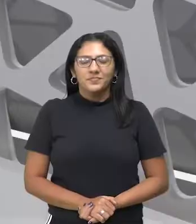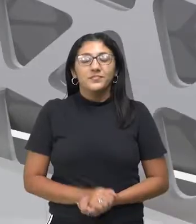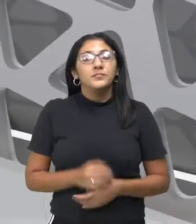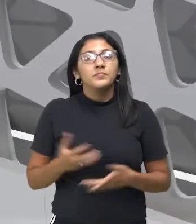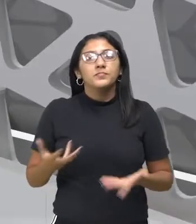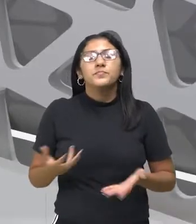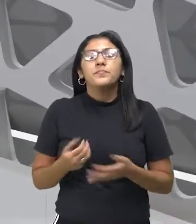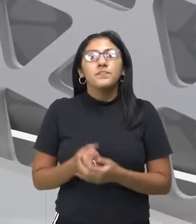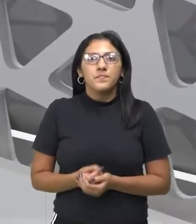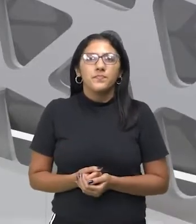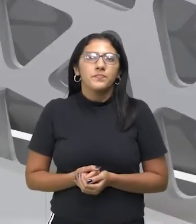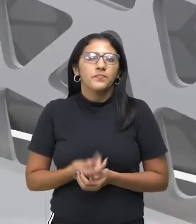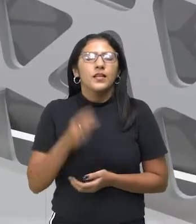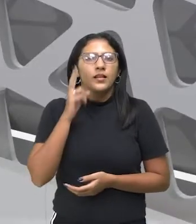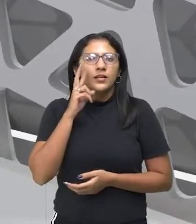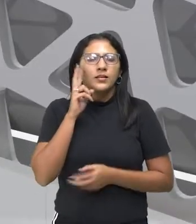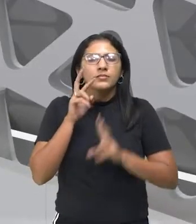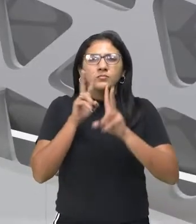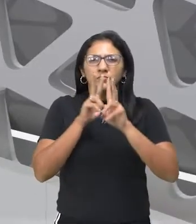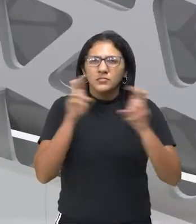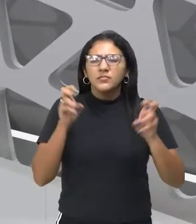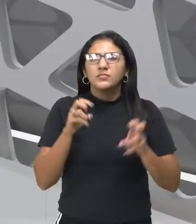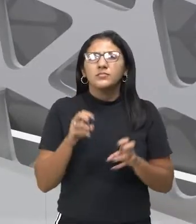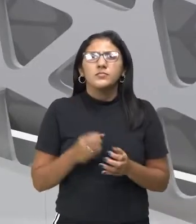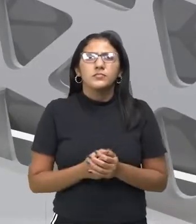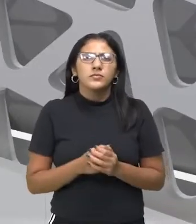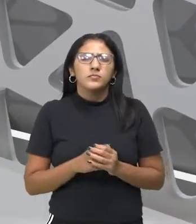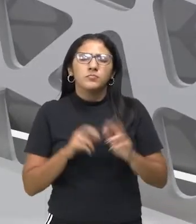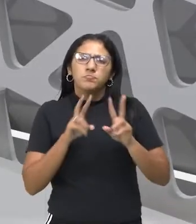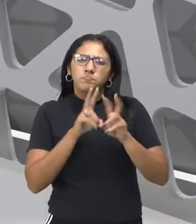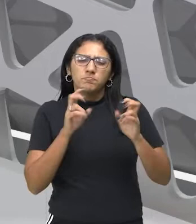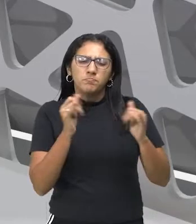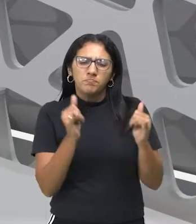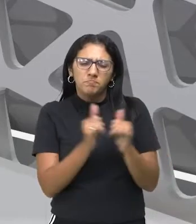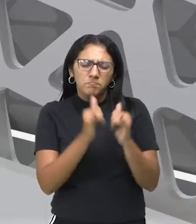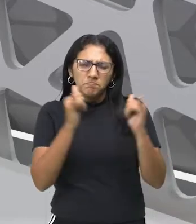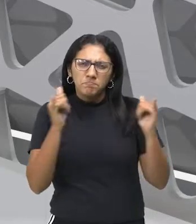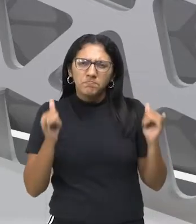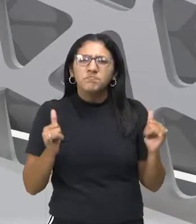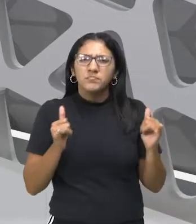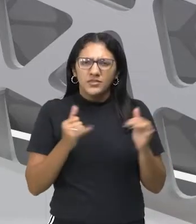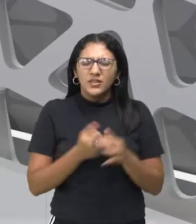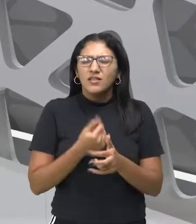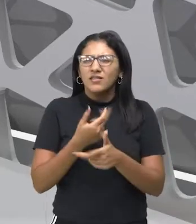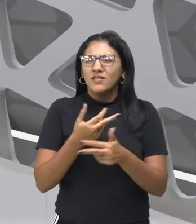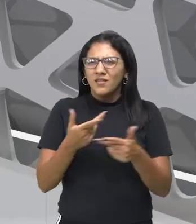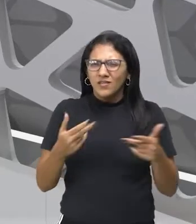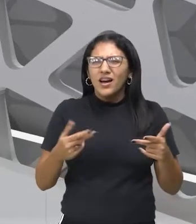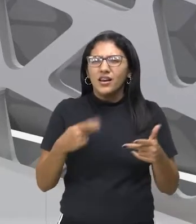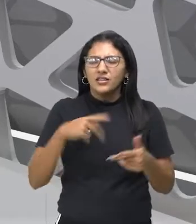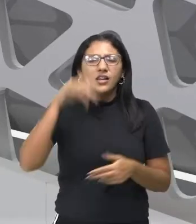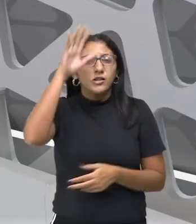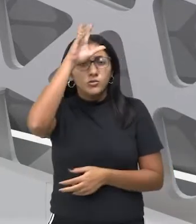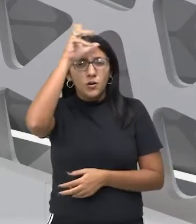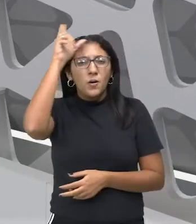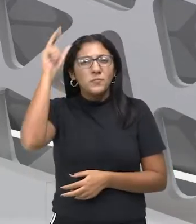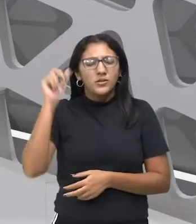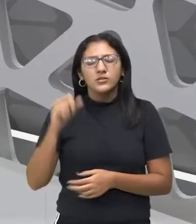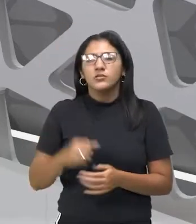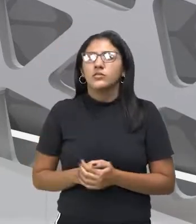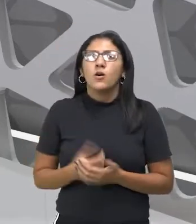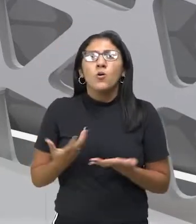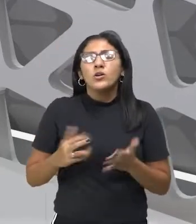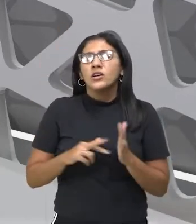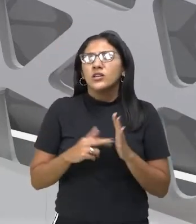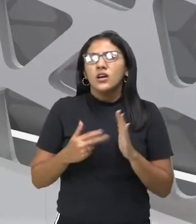Vamos lá, quando a gente vai falar sobre essas hidrelétricas que a gente tem no Brasil e tanto no Amazonas e as